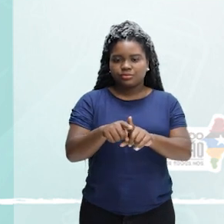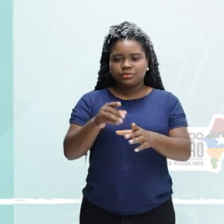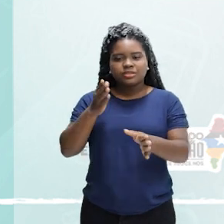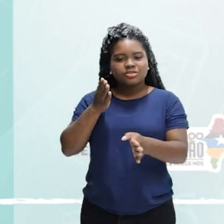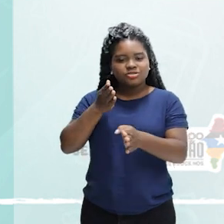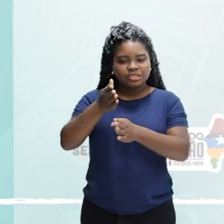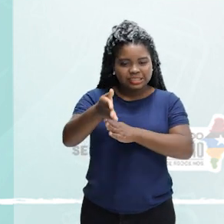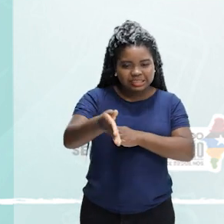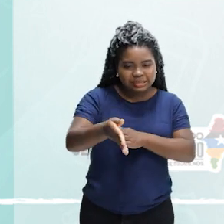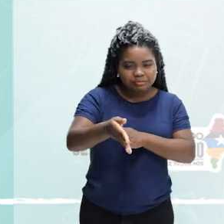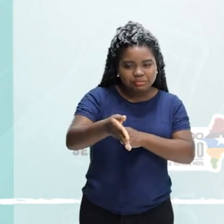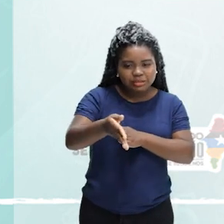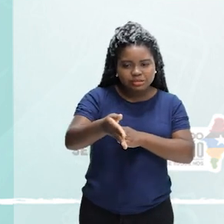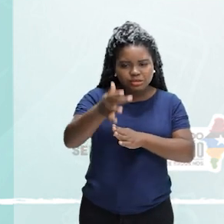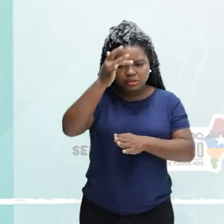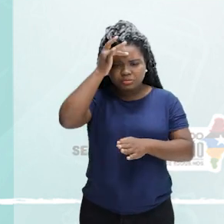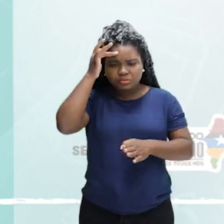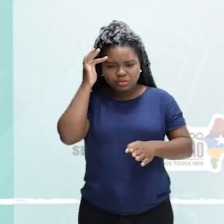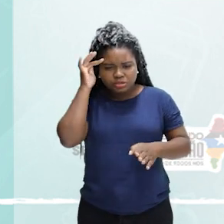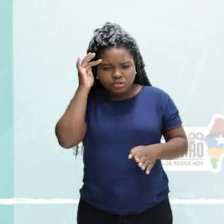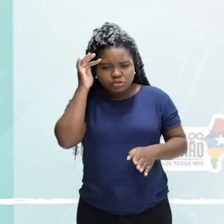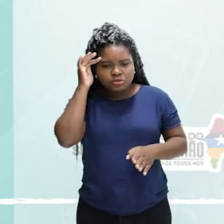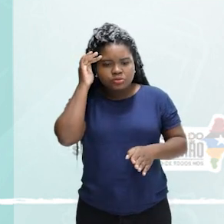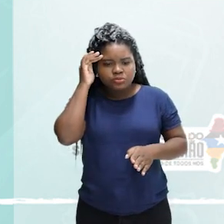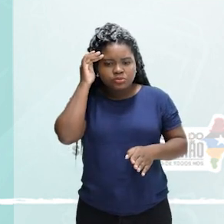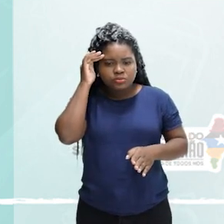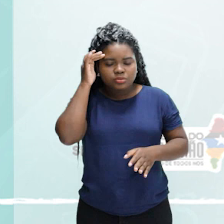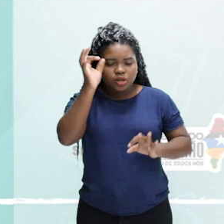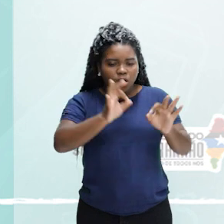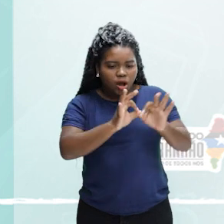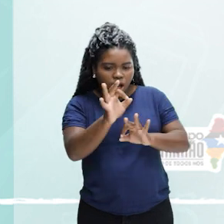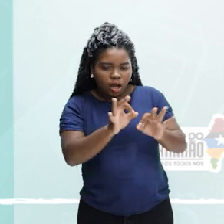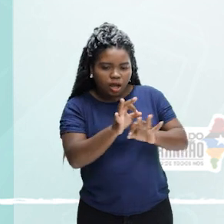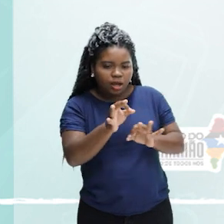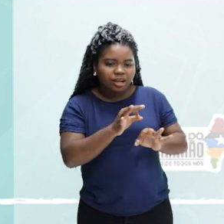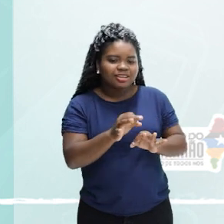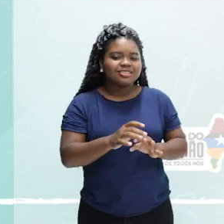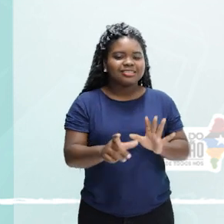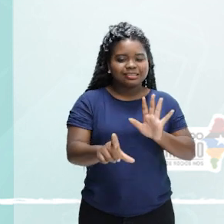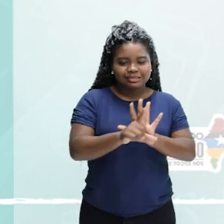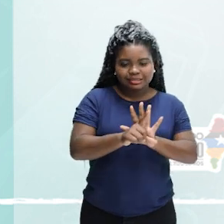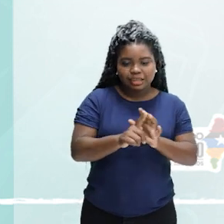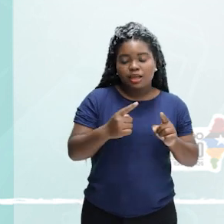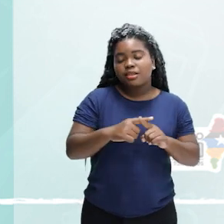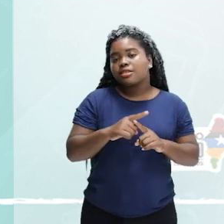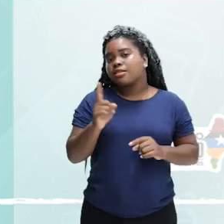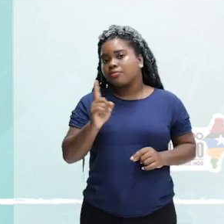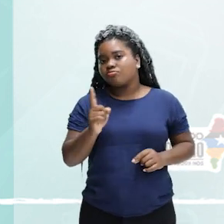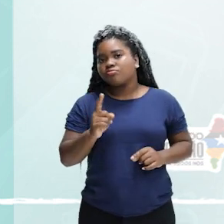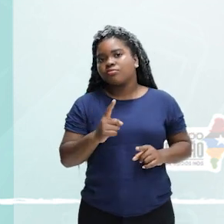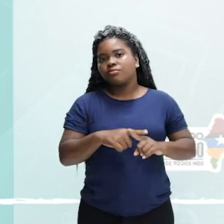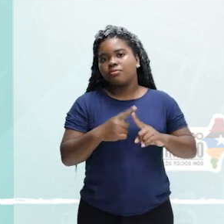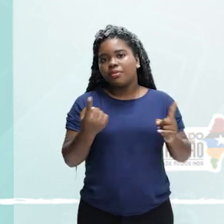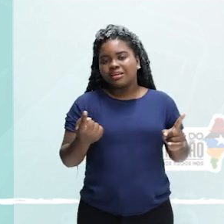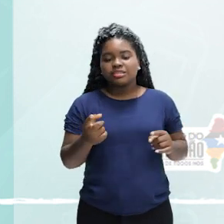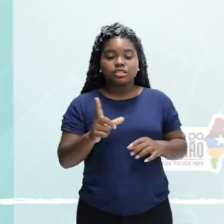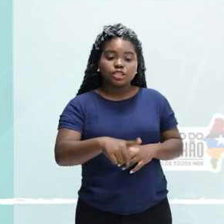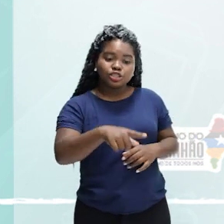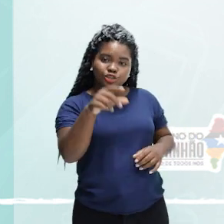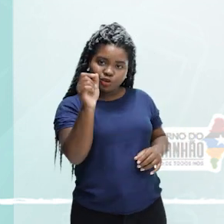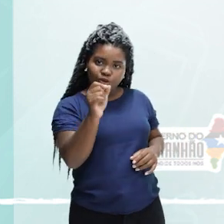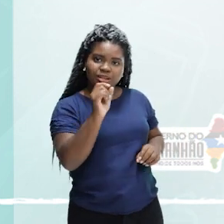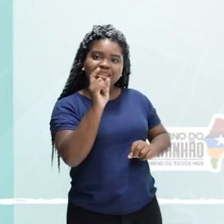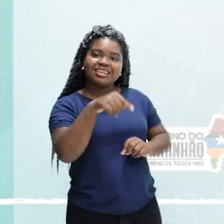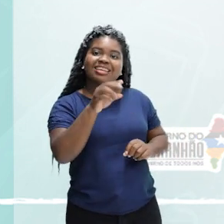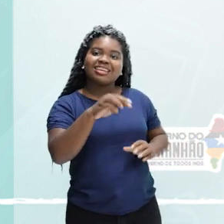diretamente a participação do cidadão que determina a vigência das leis, mas ele escolhe representantes através das eleições